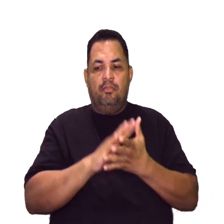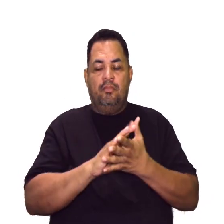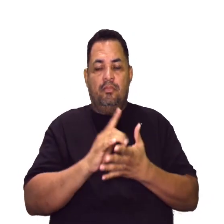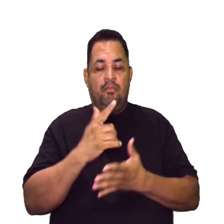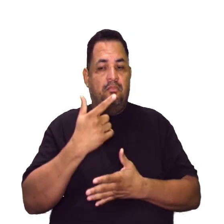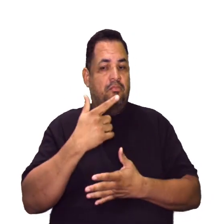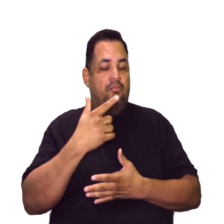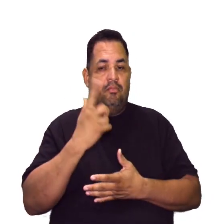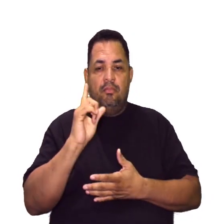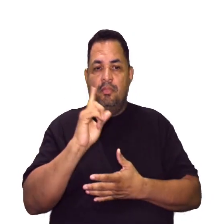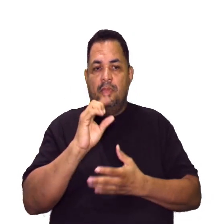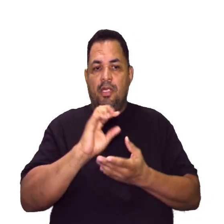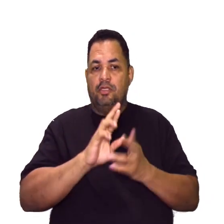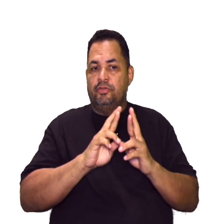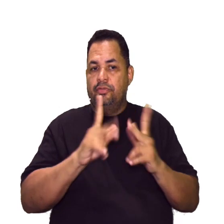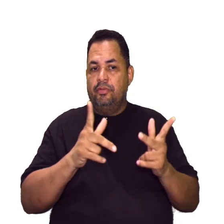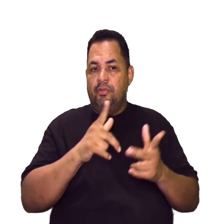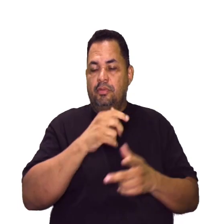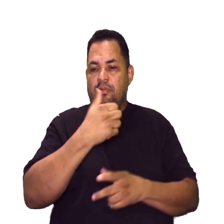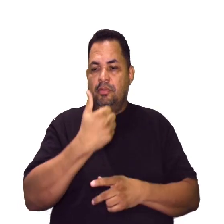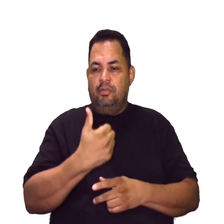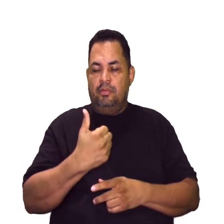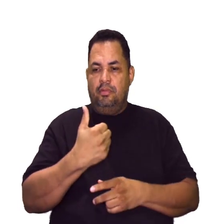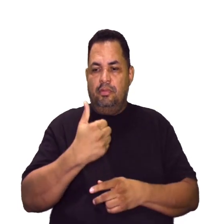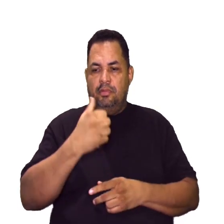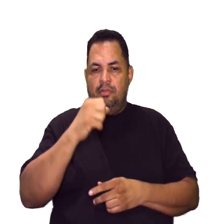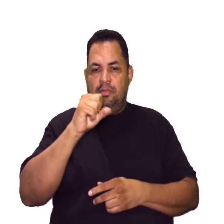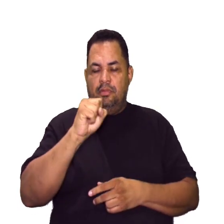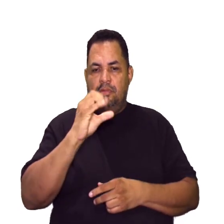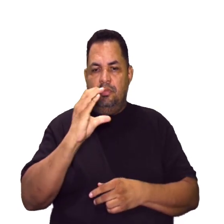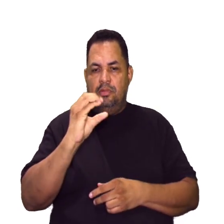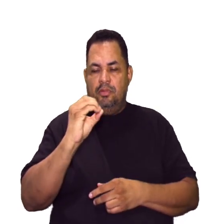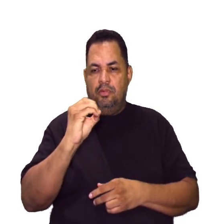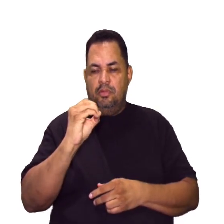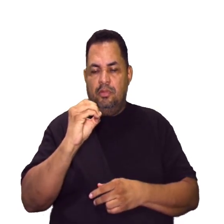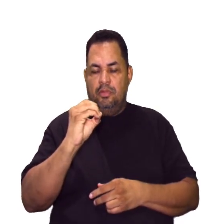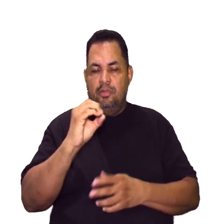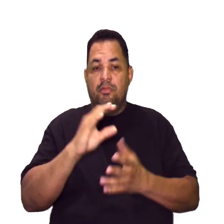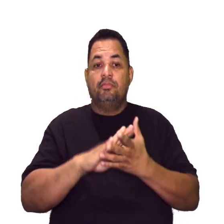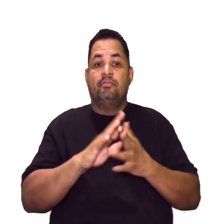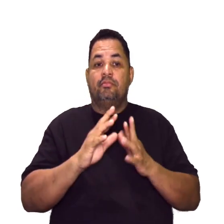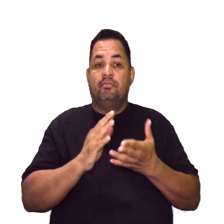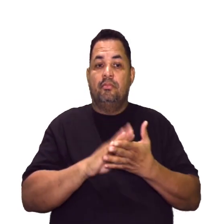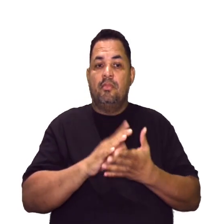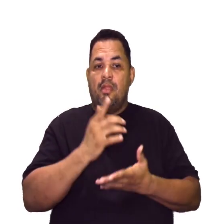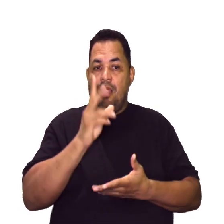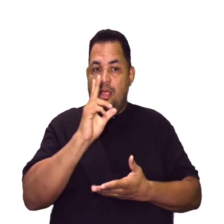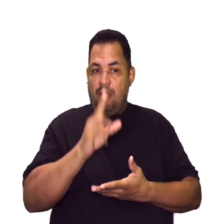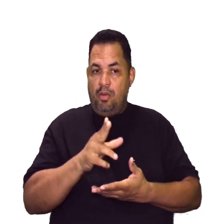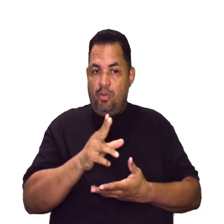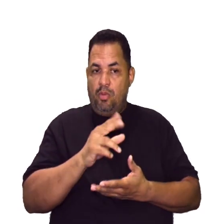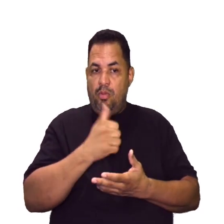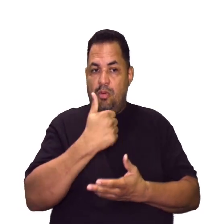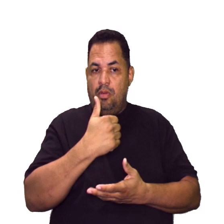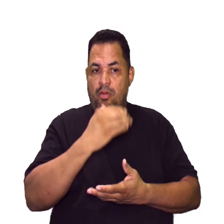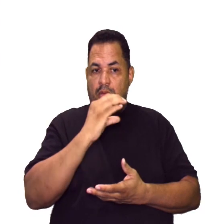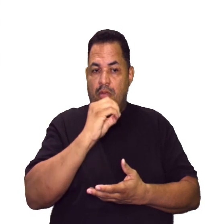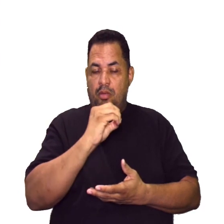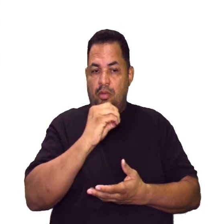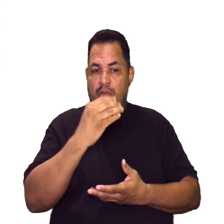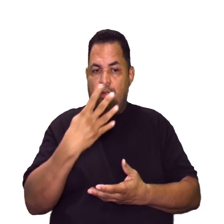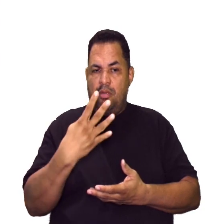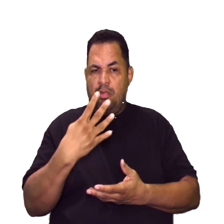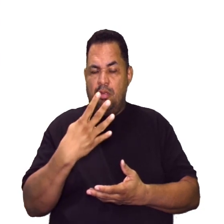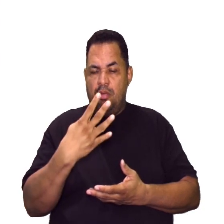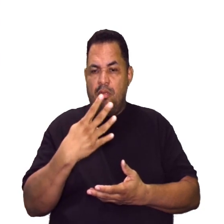é 180 graus, mas sim 104,5, por causa dos elétrons